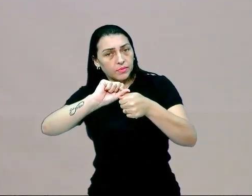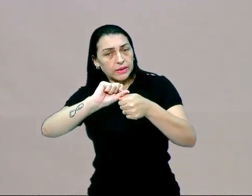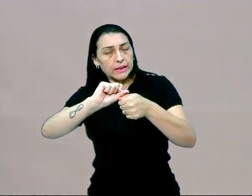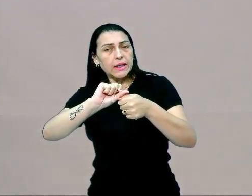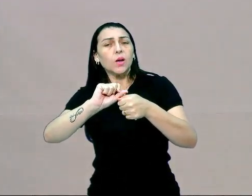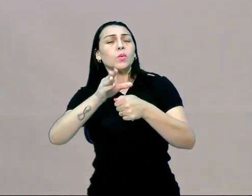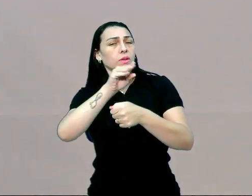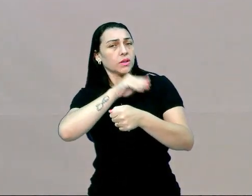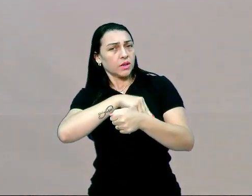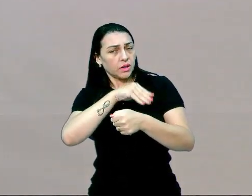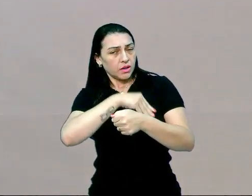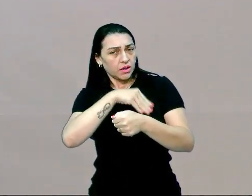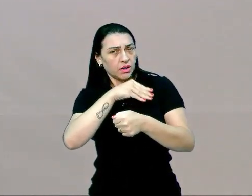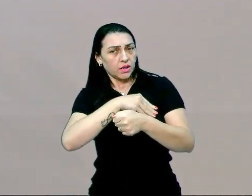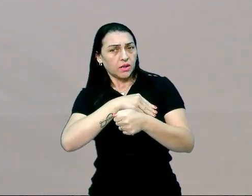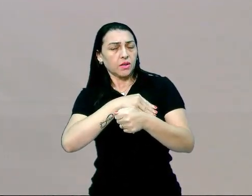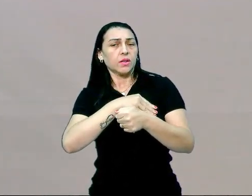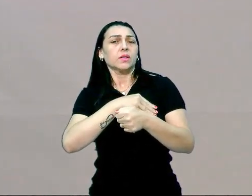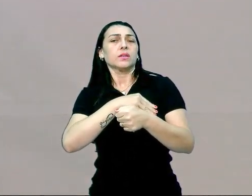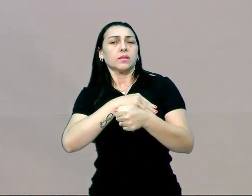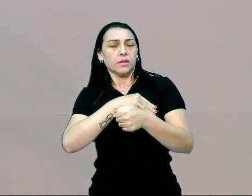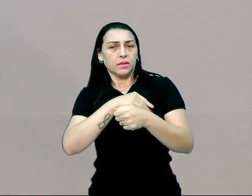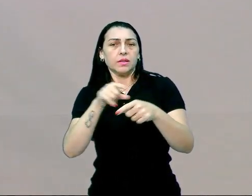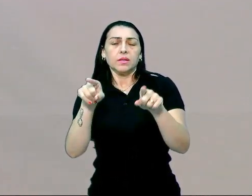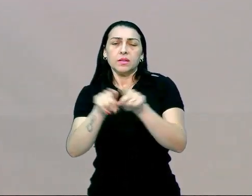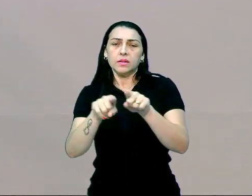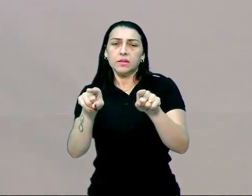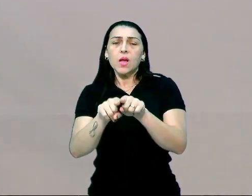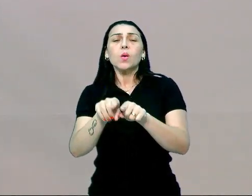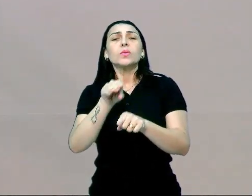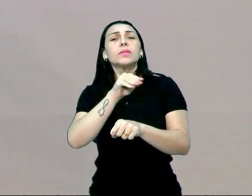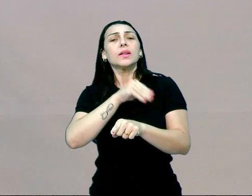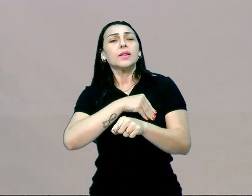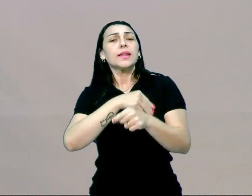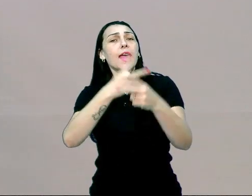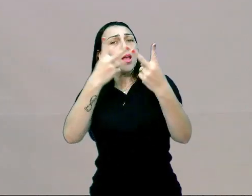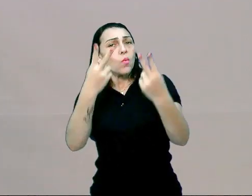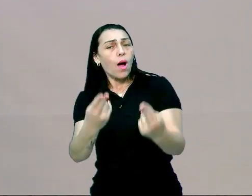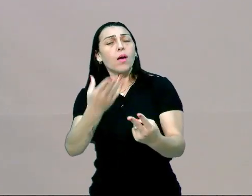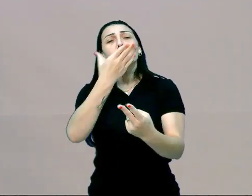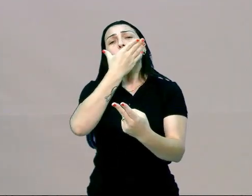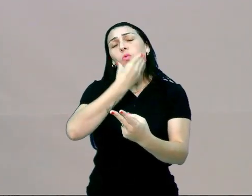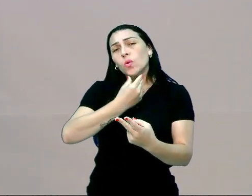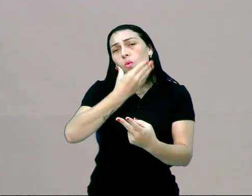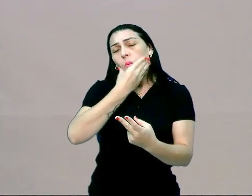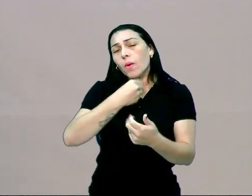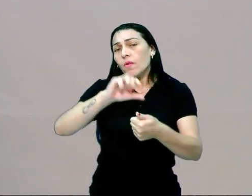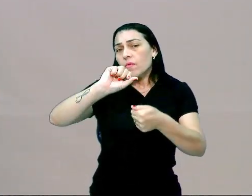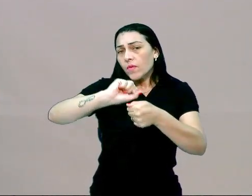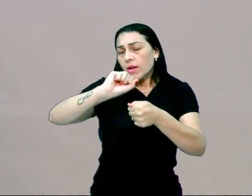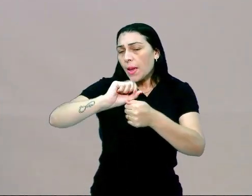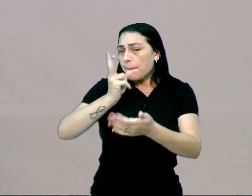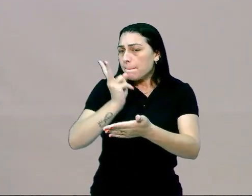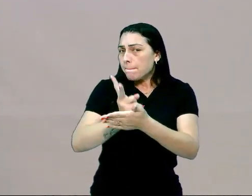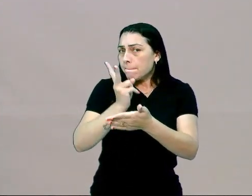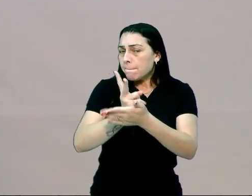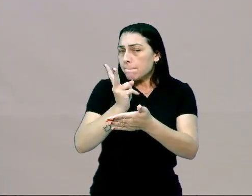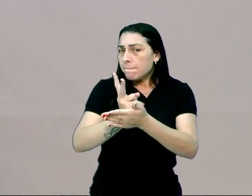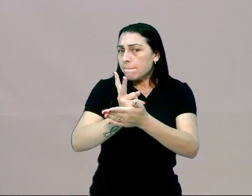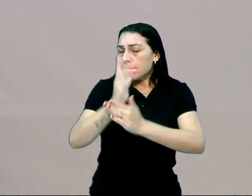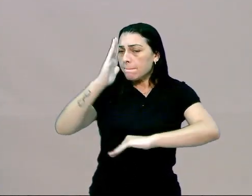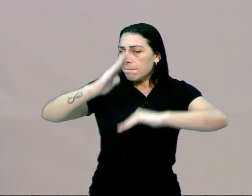São salários que são compatíveis aos salários dos homens quando exercem a mesma